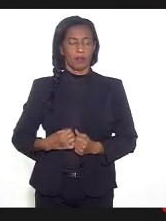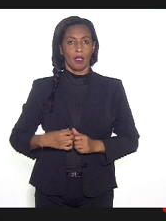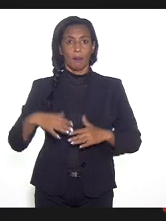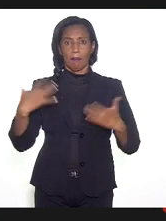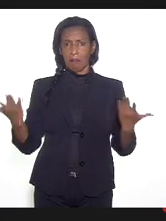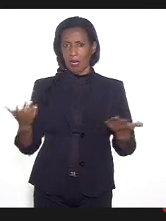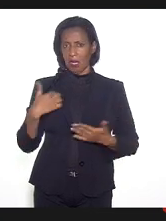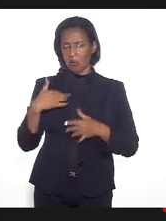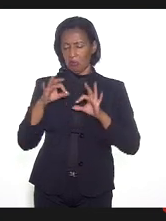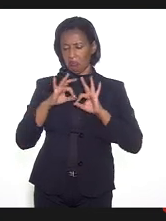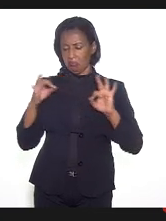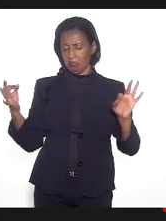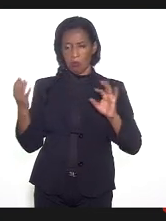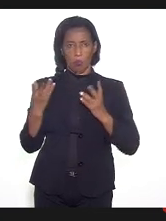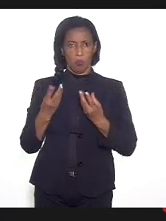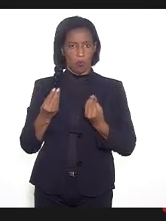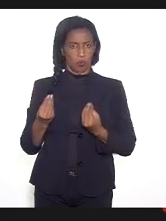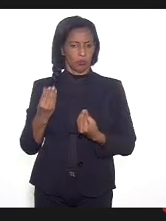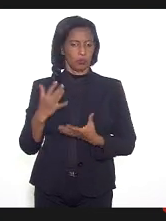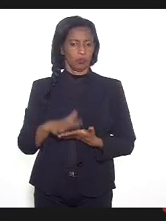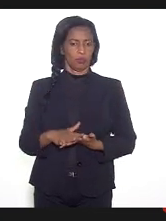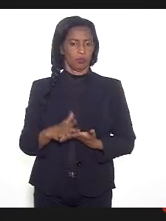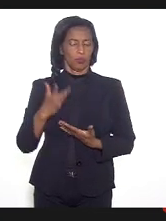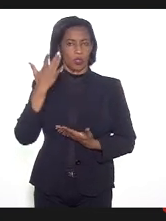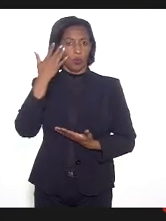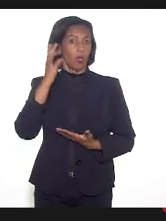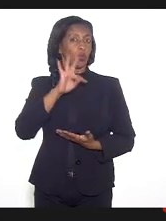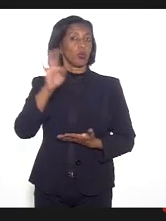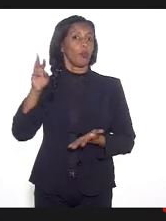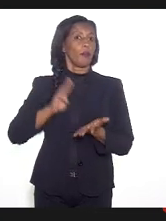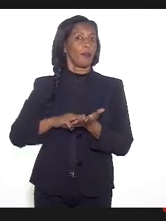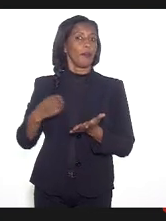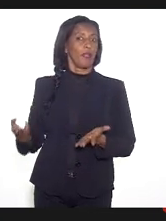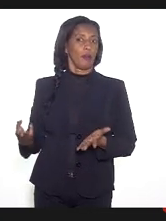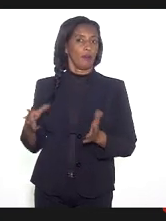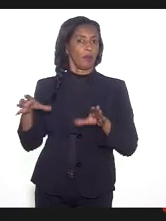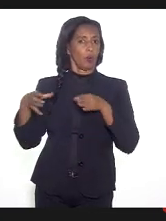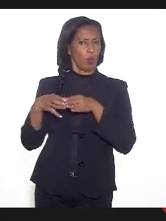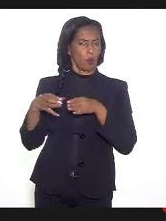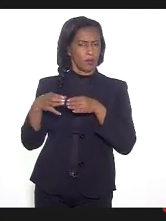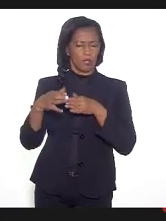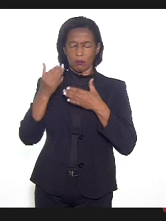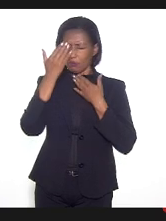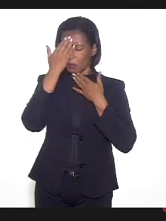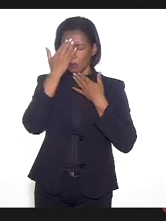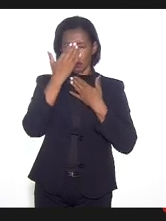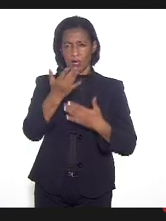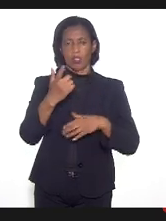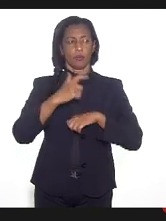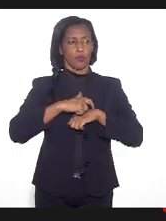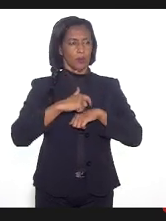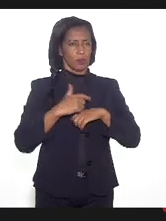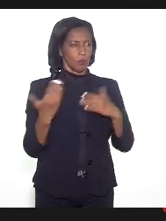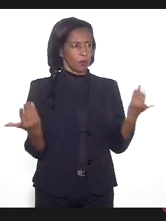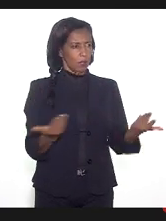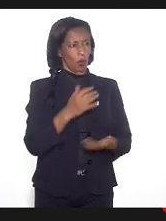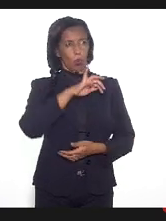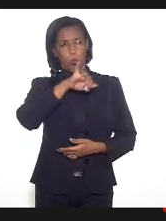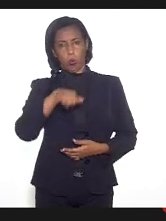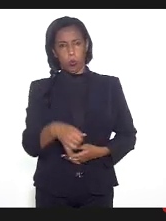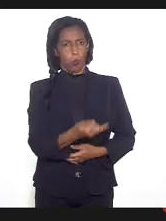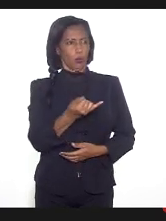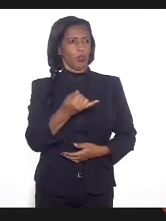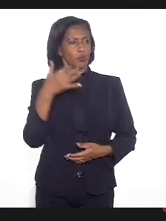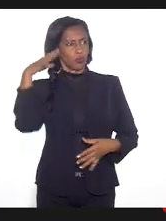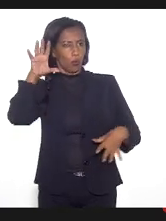muito, eu acho que todos os membros das comissões somos muito gratos por esse momento agora, é um momento oportuno para a gente